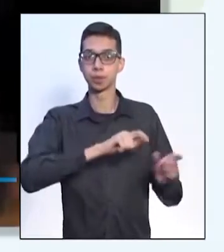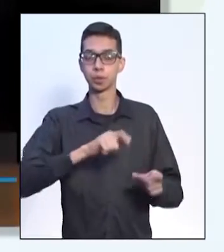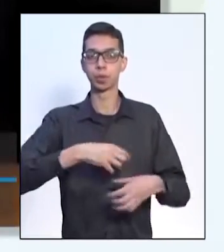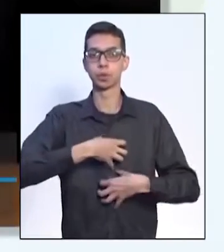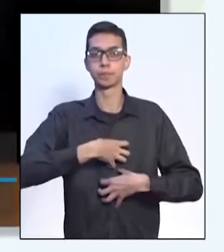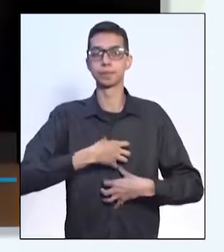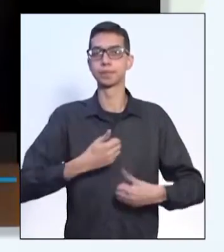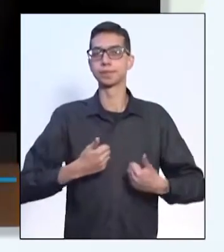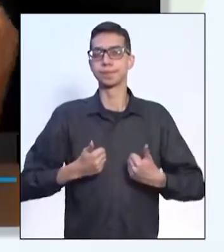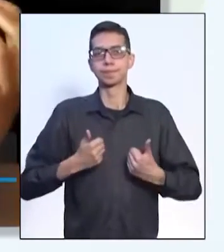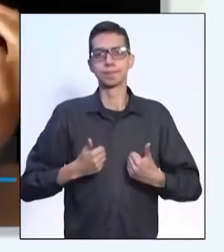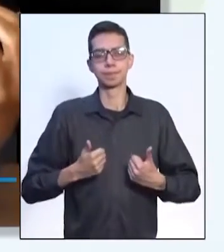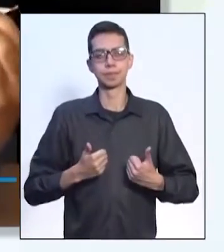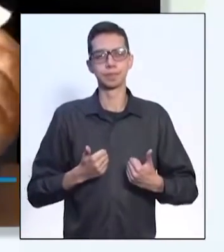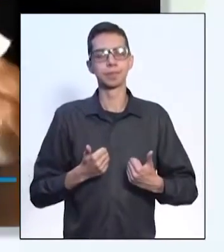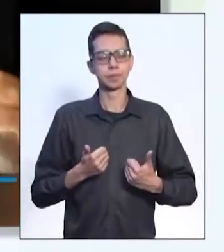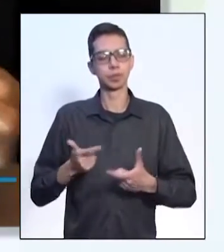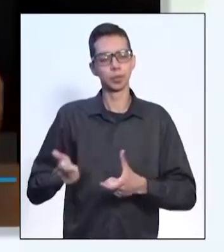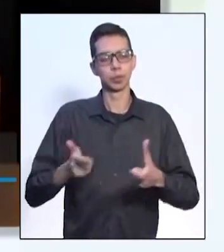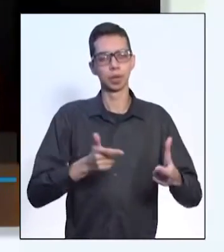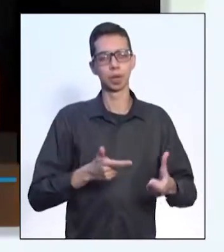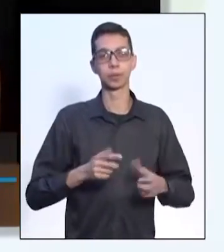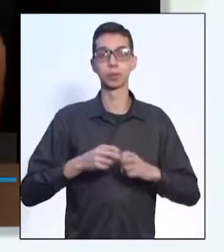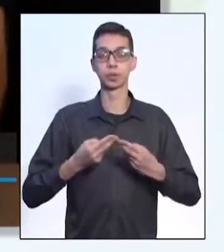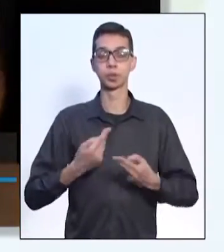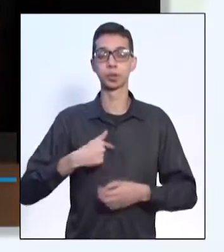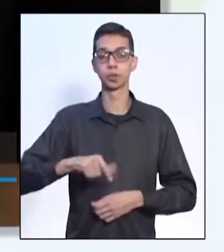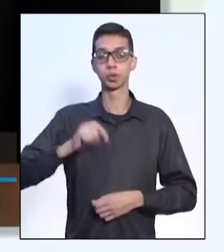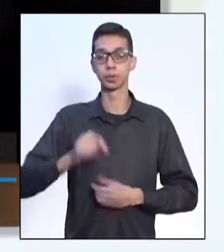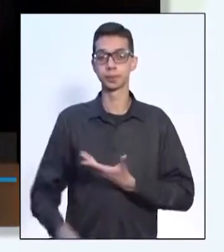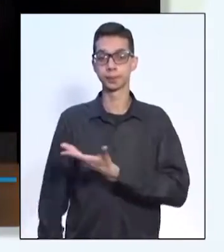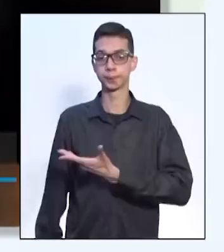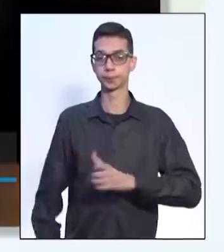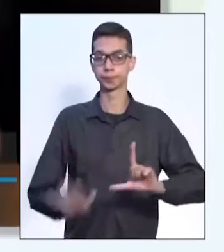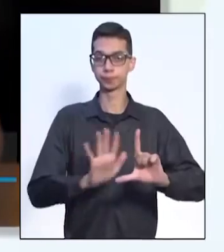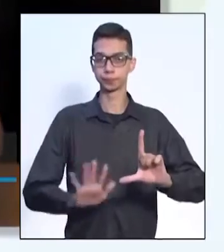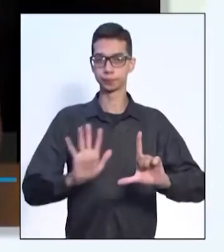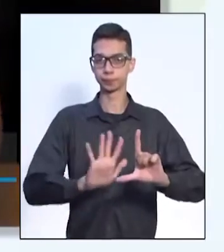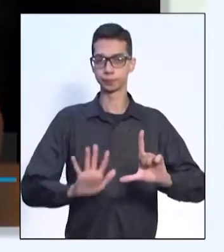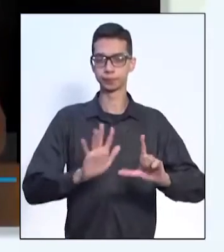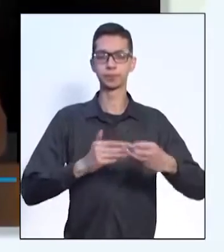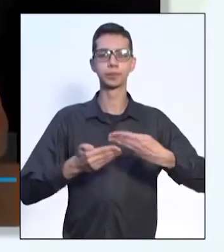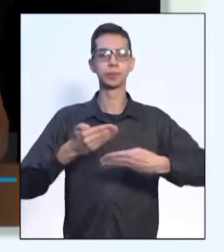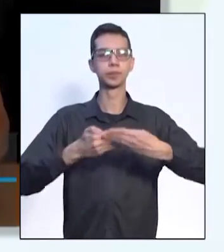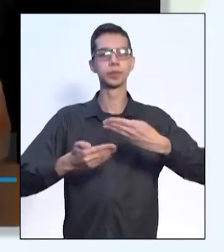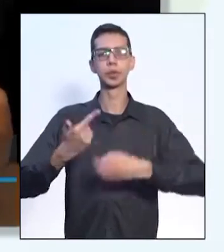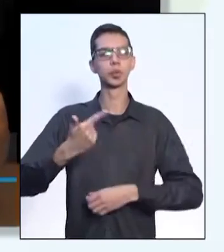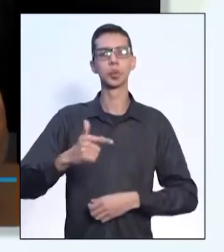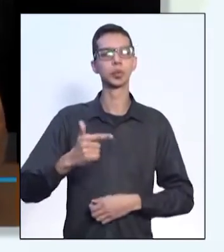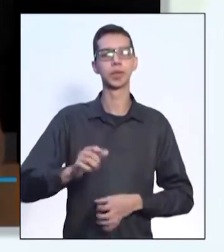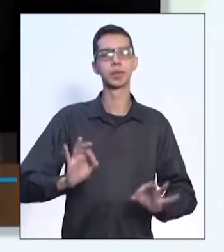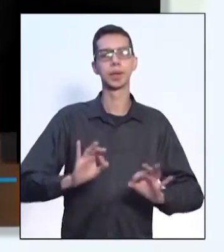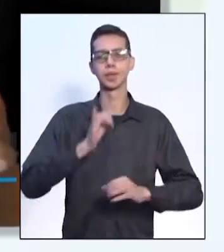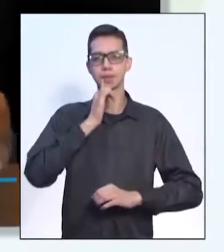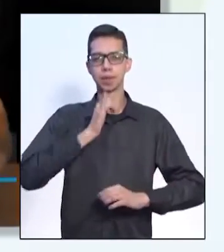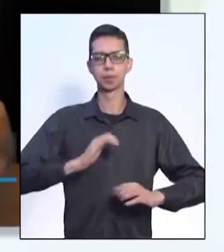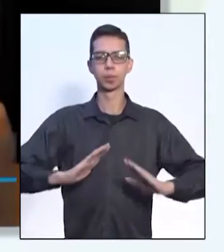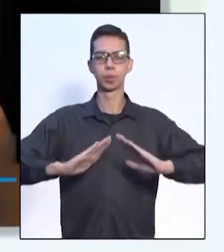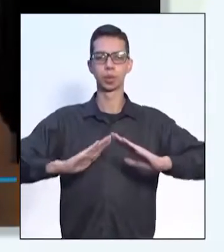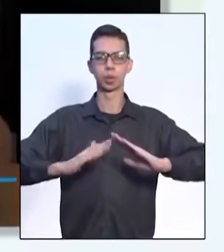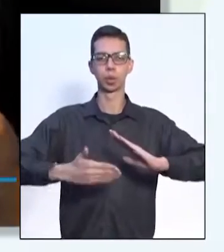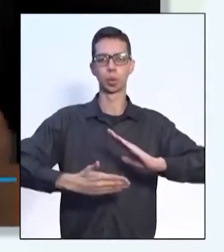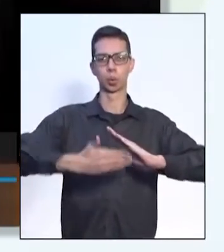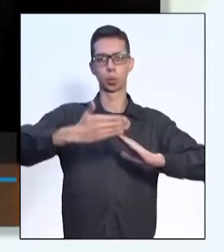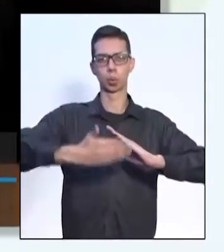até que eu escolhi esse daqui, né? Que é uma imagem que tem construções que não tem muros, ou são construções baixas, muros